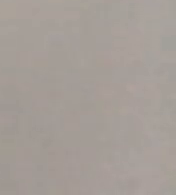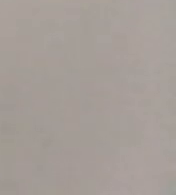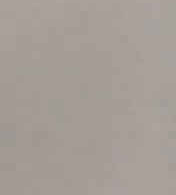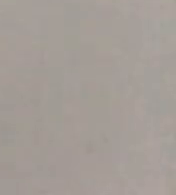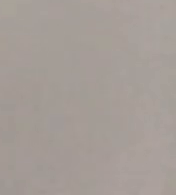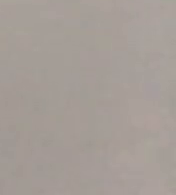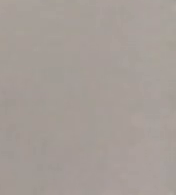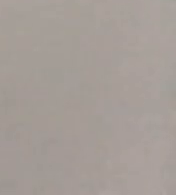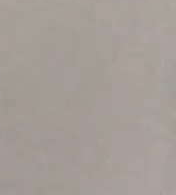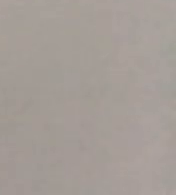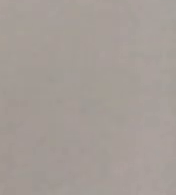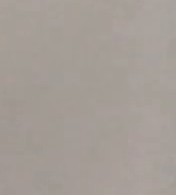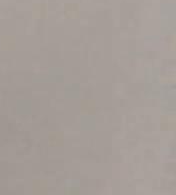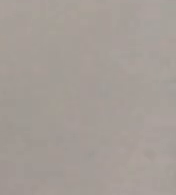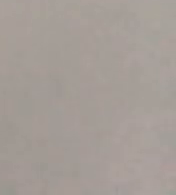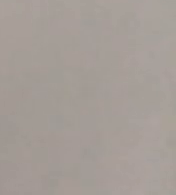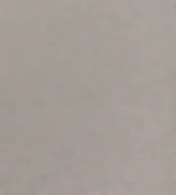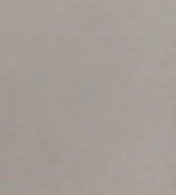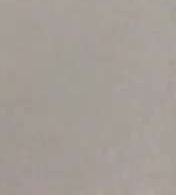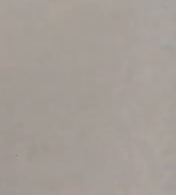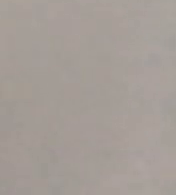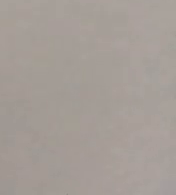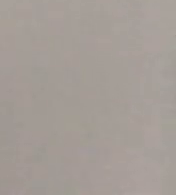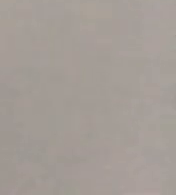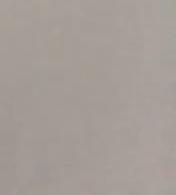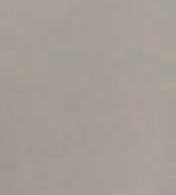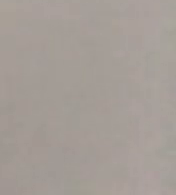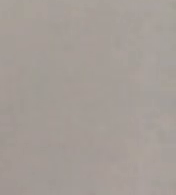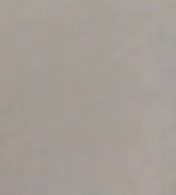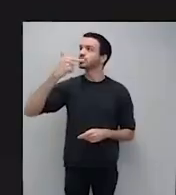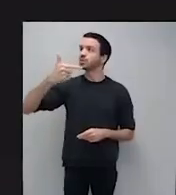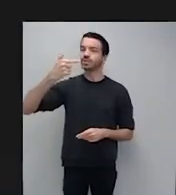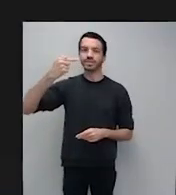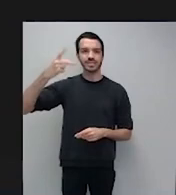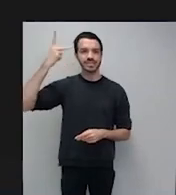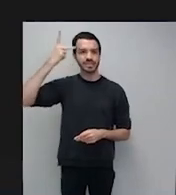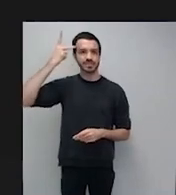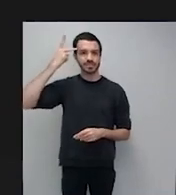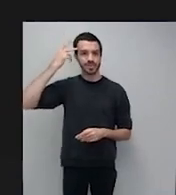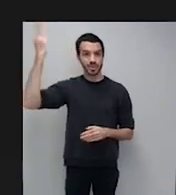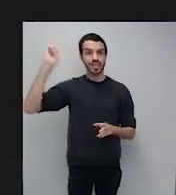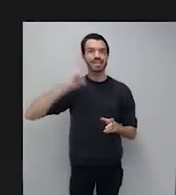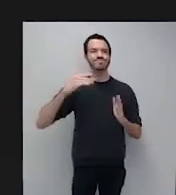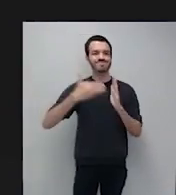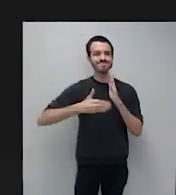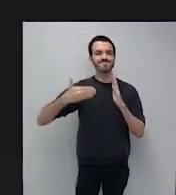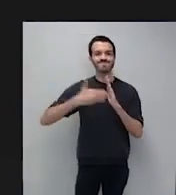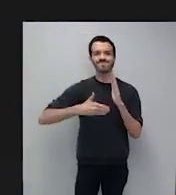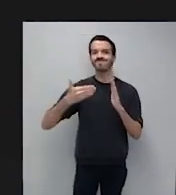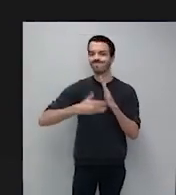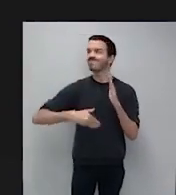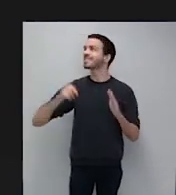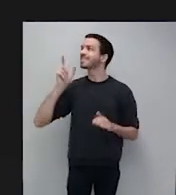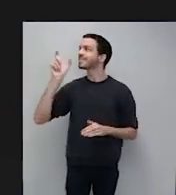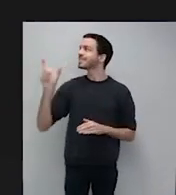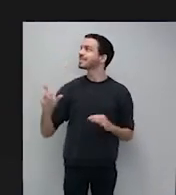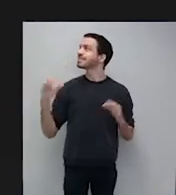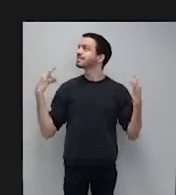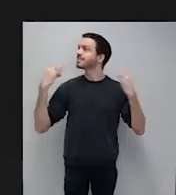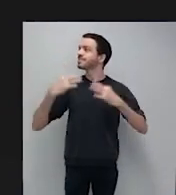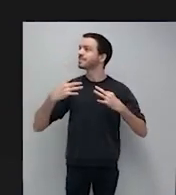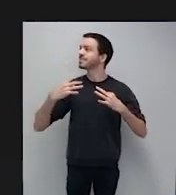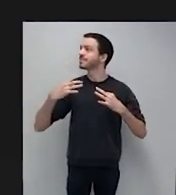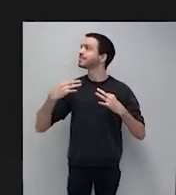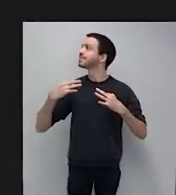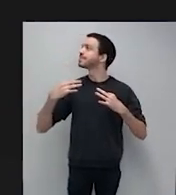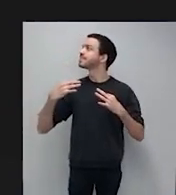contribuições feitas indevidamente para fundo de previdência complementar privada o entendimento foi aplicado pelos ministros da